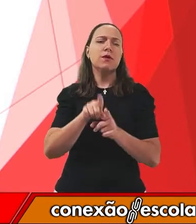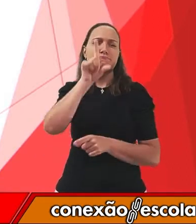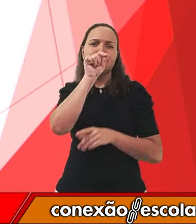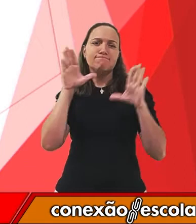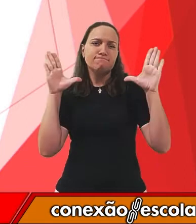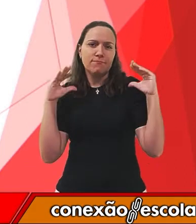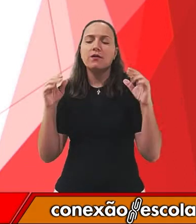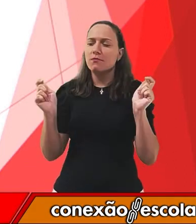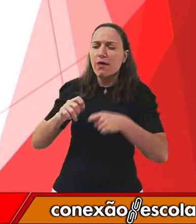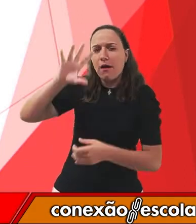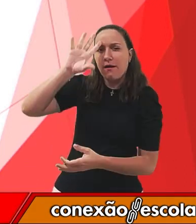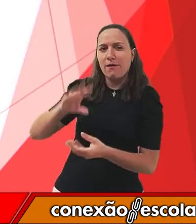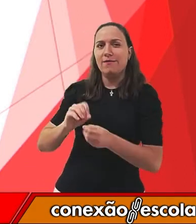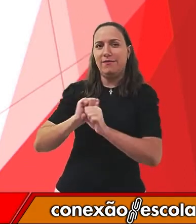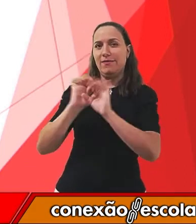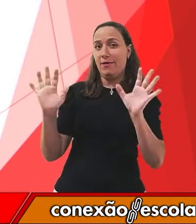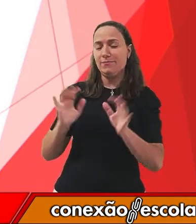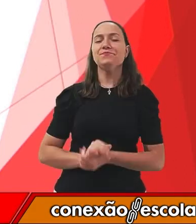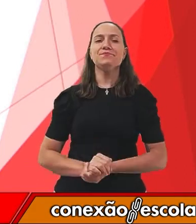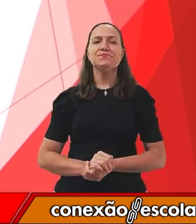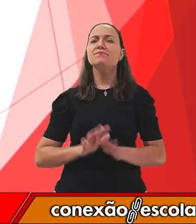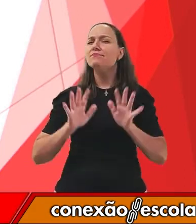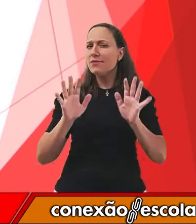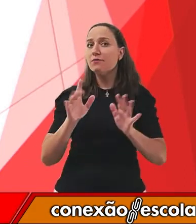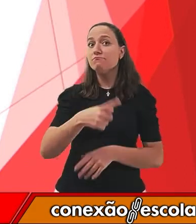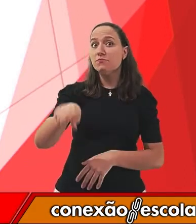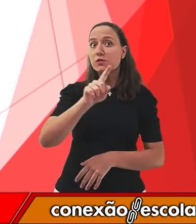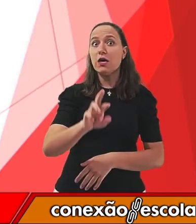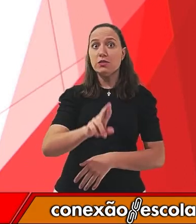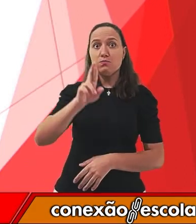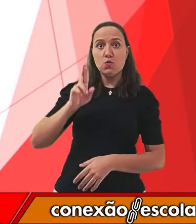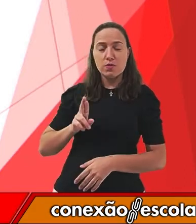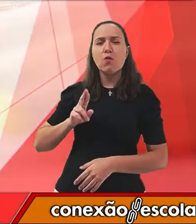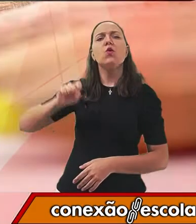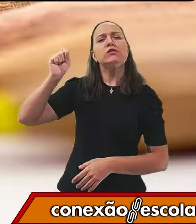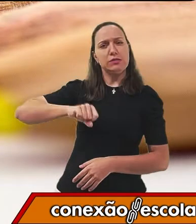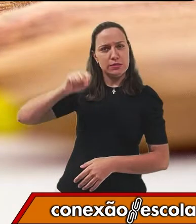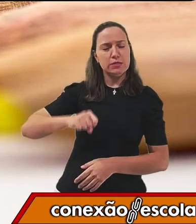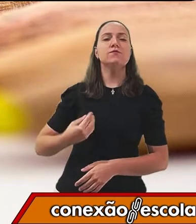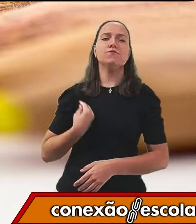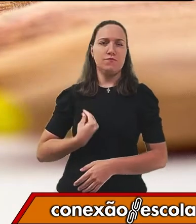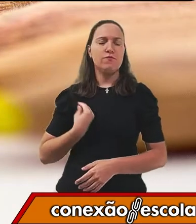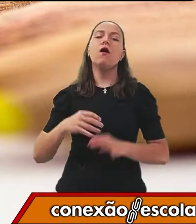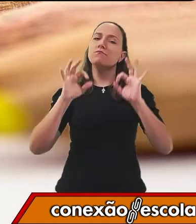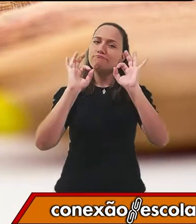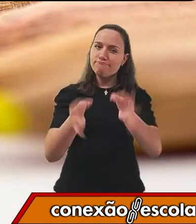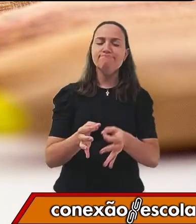mais fácil. Mas enfim, quem respondeu que os dois são seres vivos,